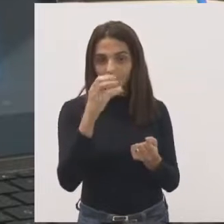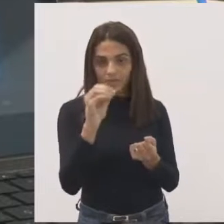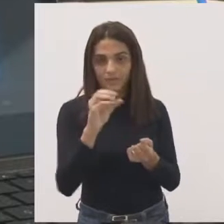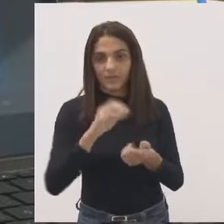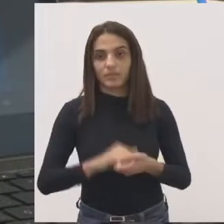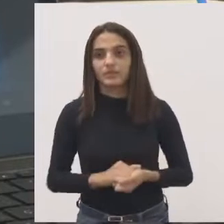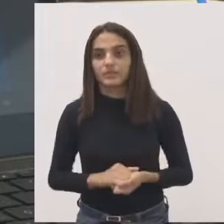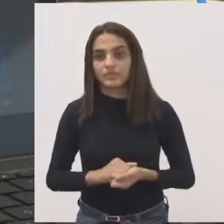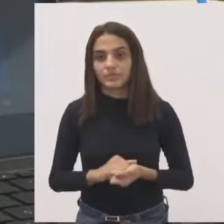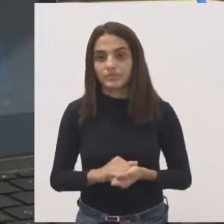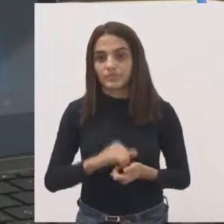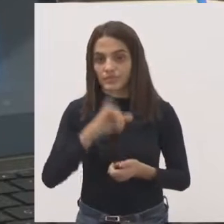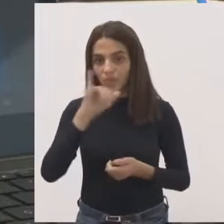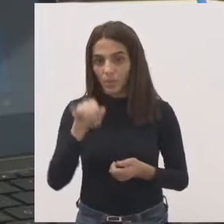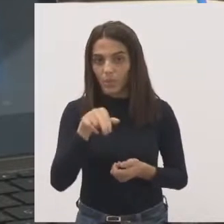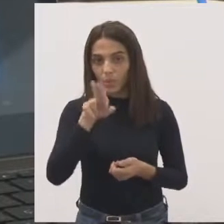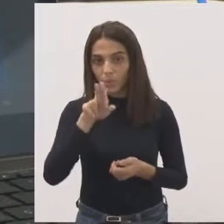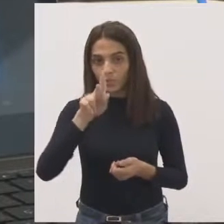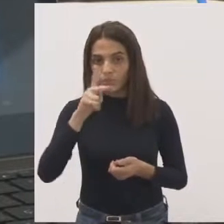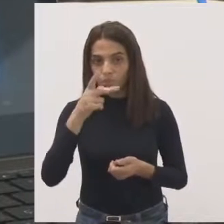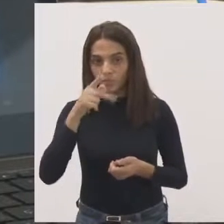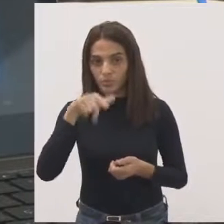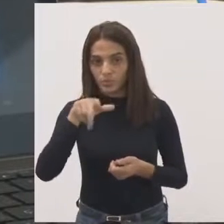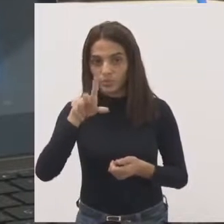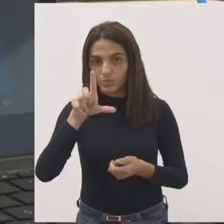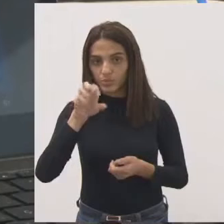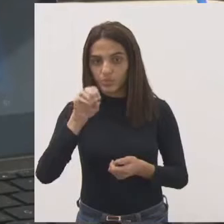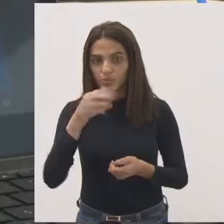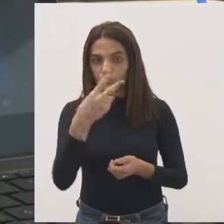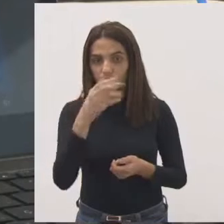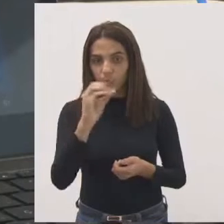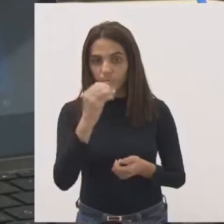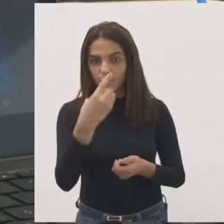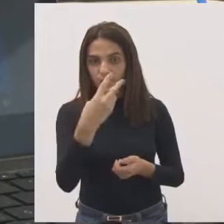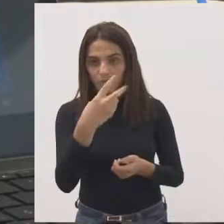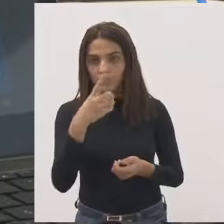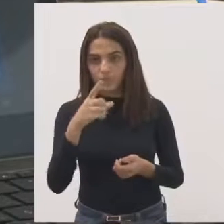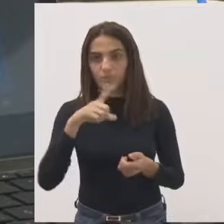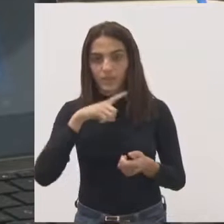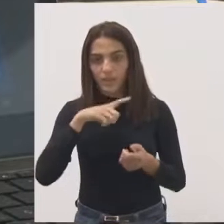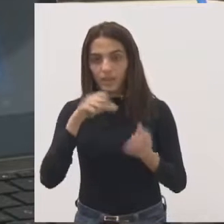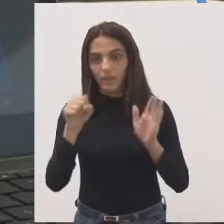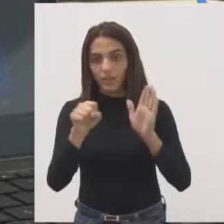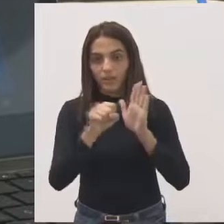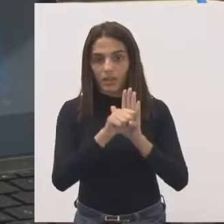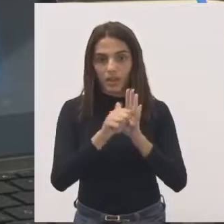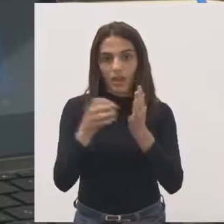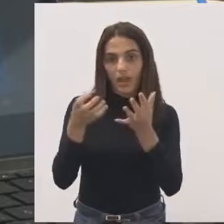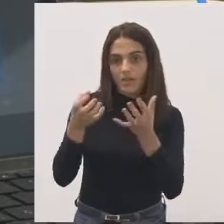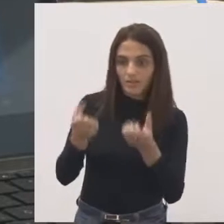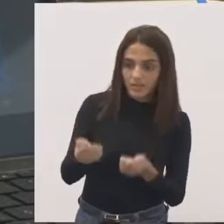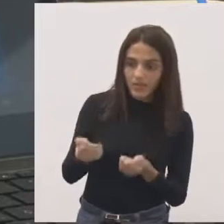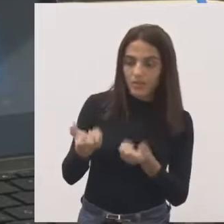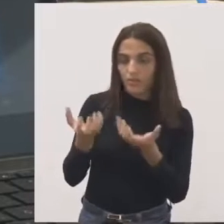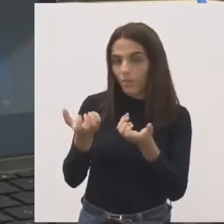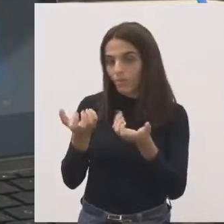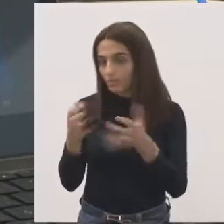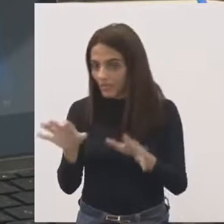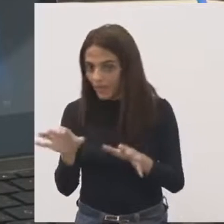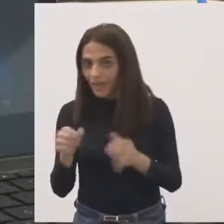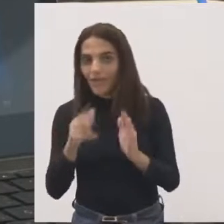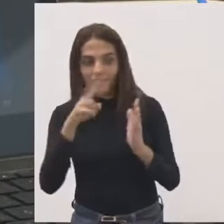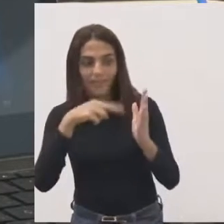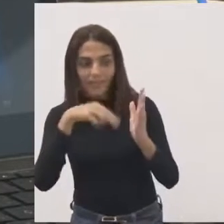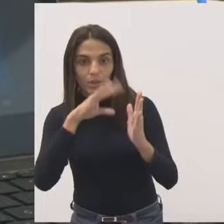já é junho de 2021, tá bom? Então aqui tem tudo o contrato que você aceita ou não aceita, tarará. Eu não vou ler tudo,